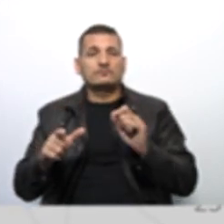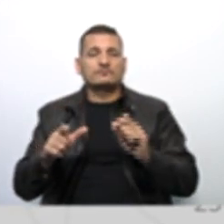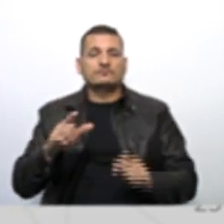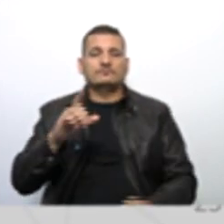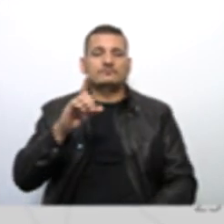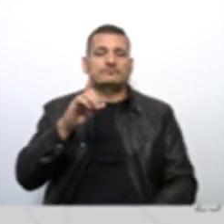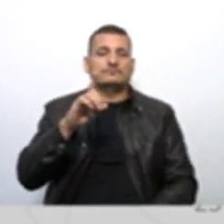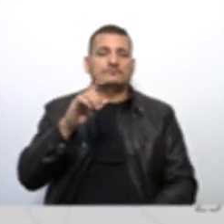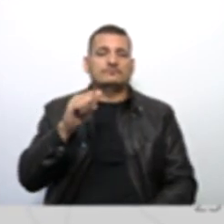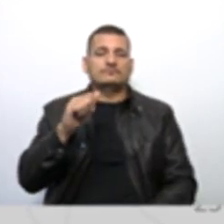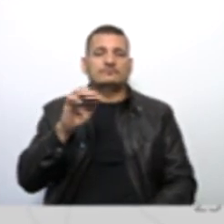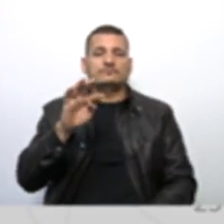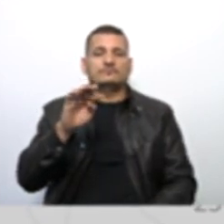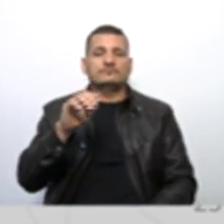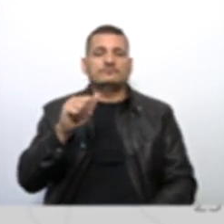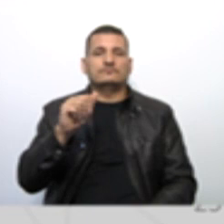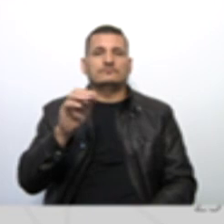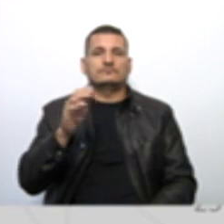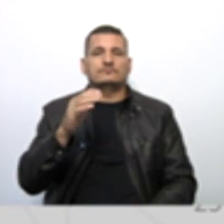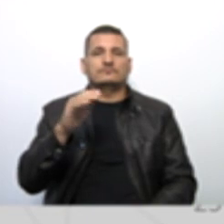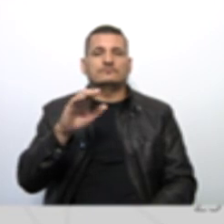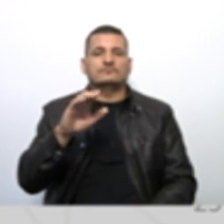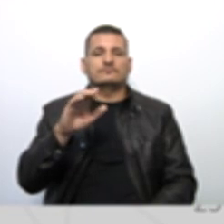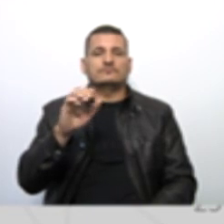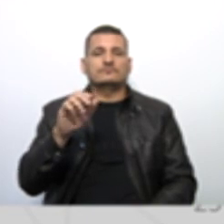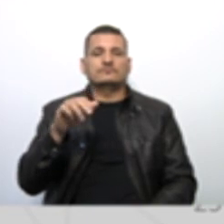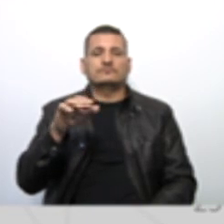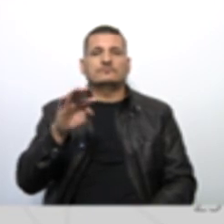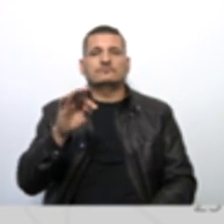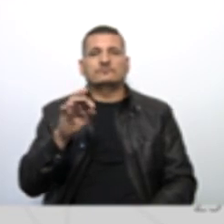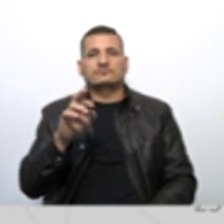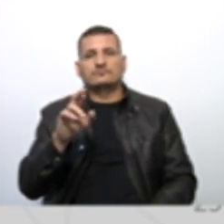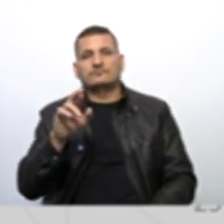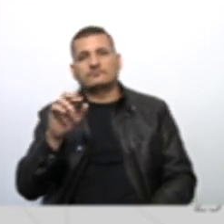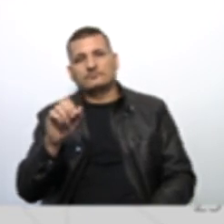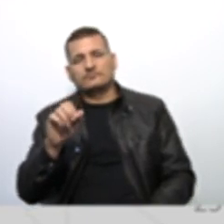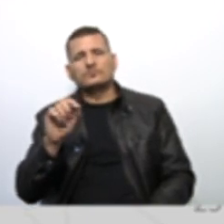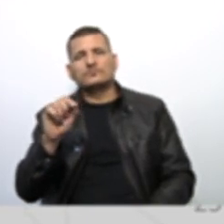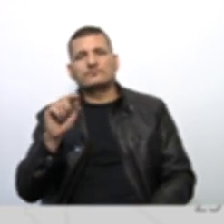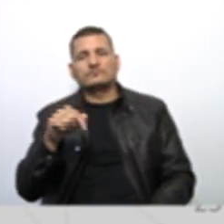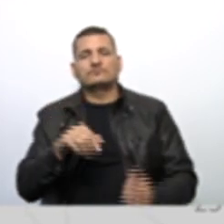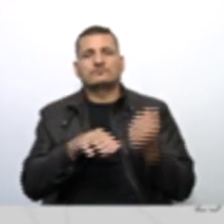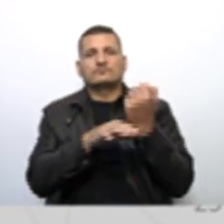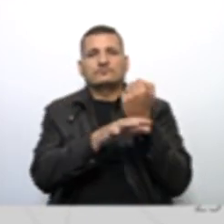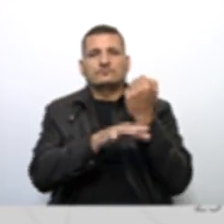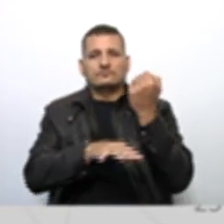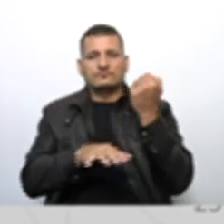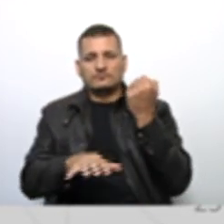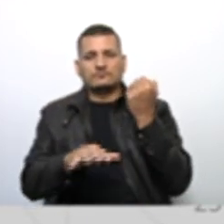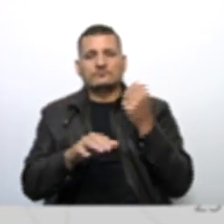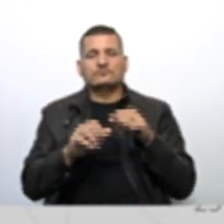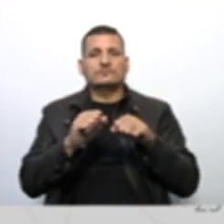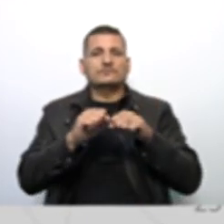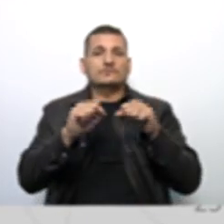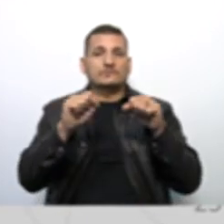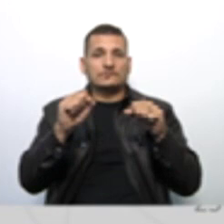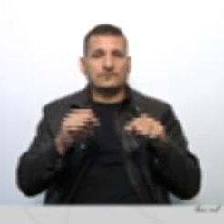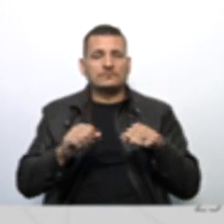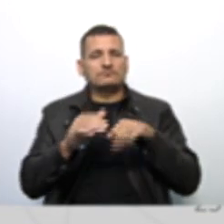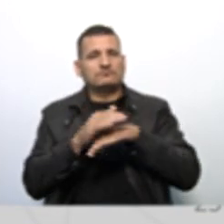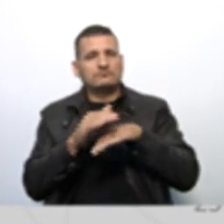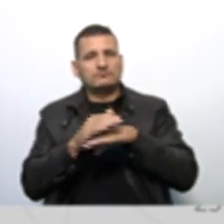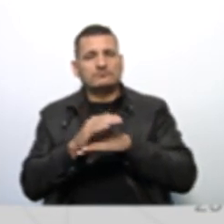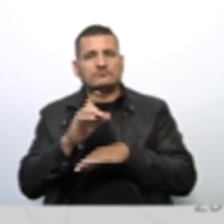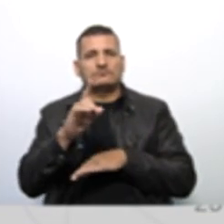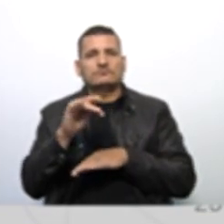pessoal, que são ambientes especialmente projetados para os servidores e sistemas armazenar